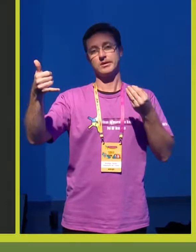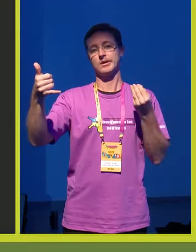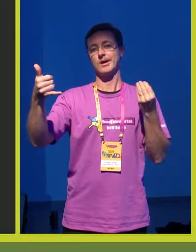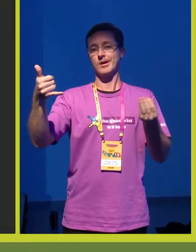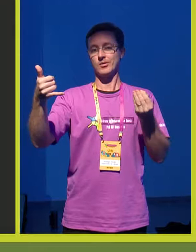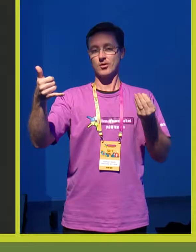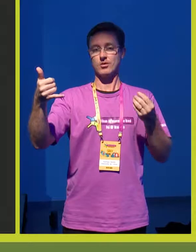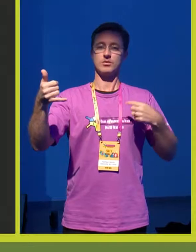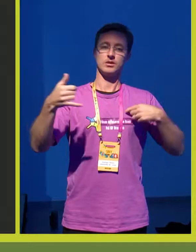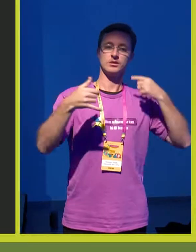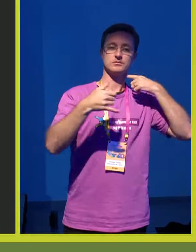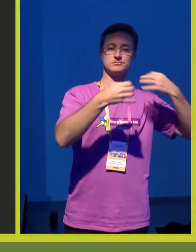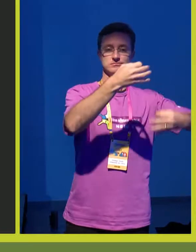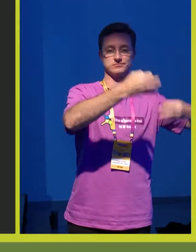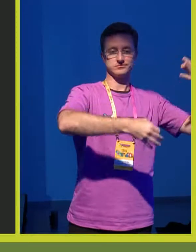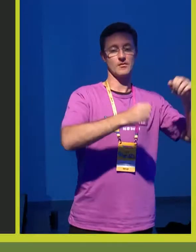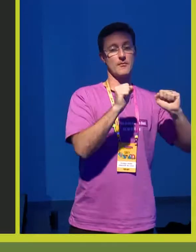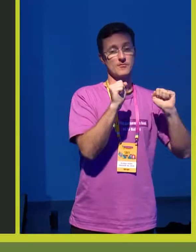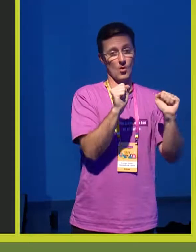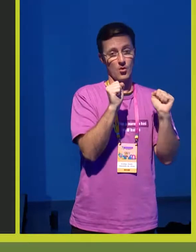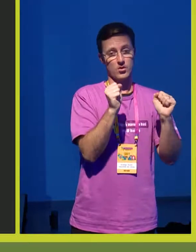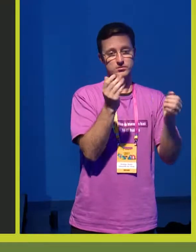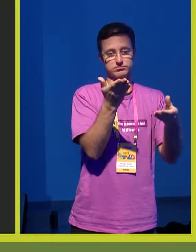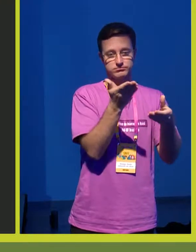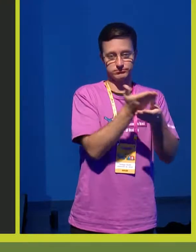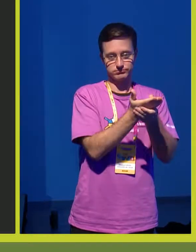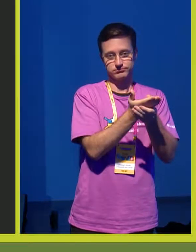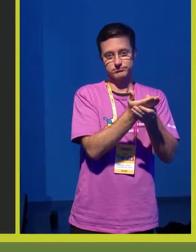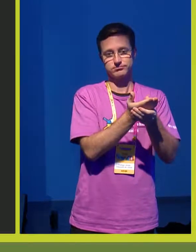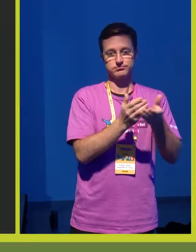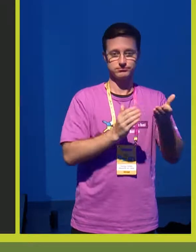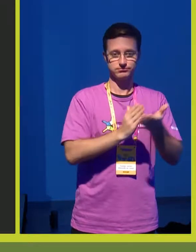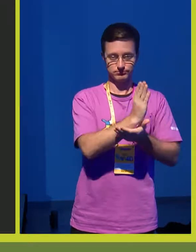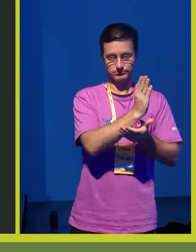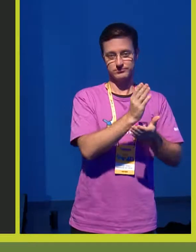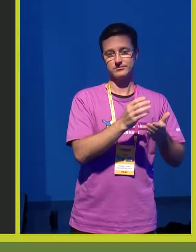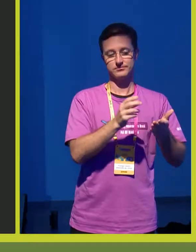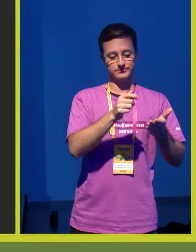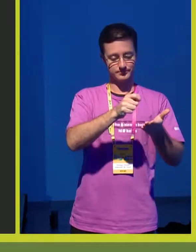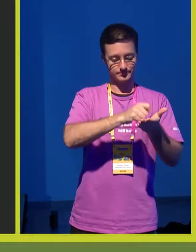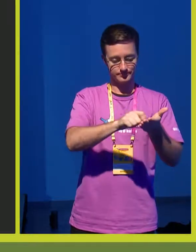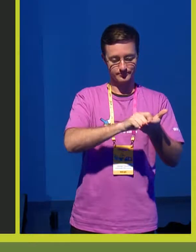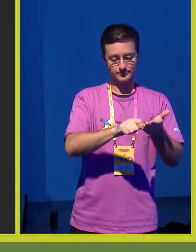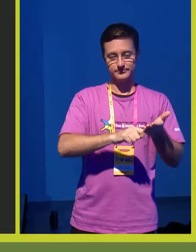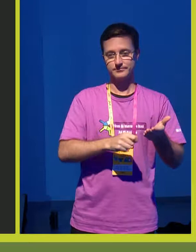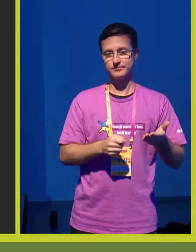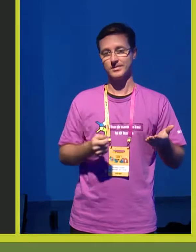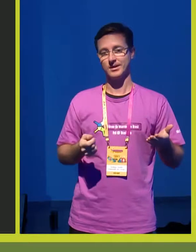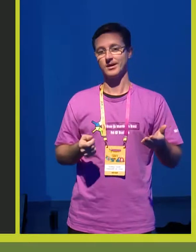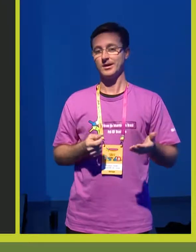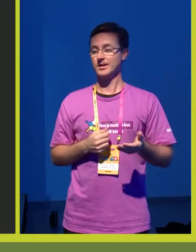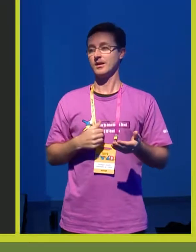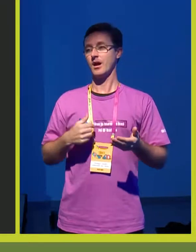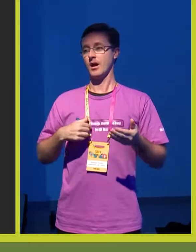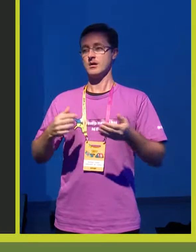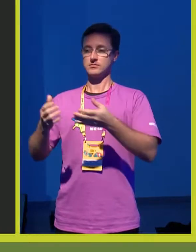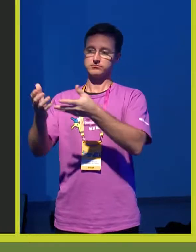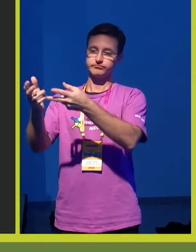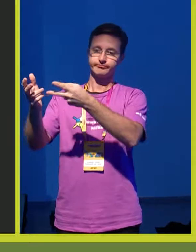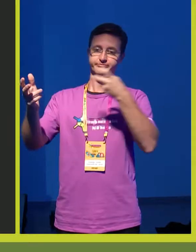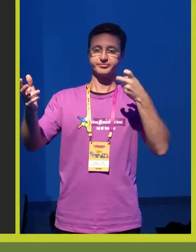autorizar excepcionalmente que as nossas autoridades de investigação interceptem comunicações